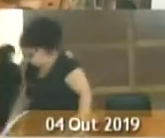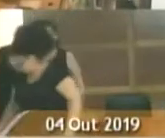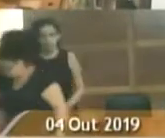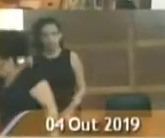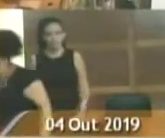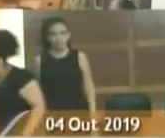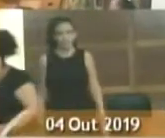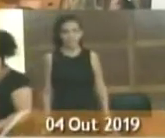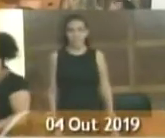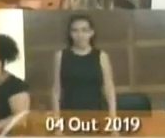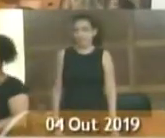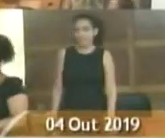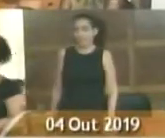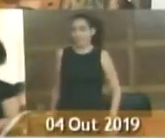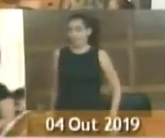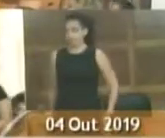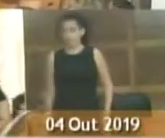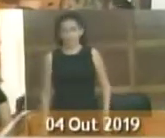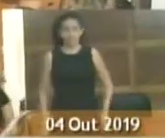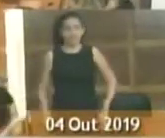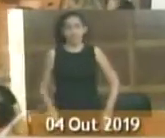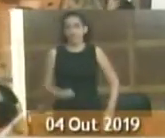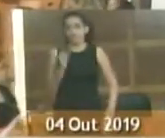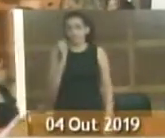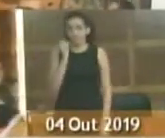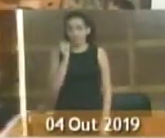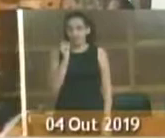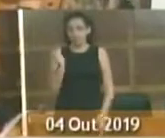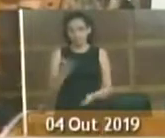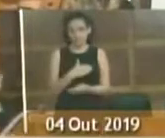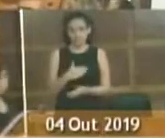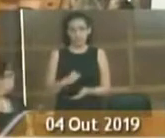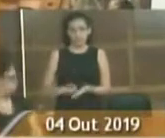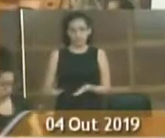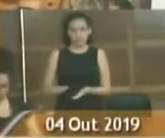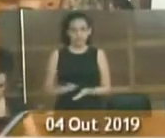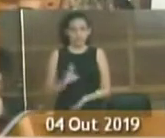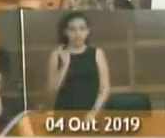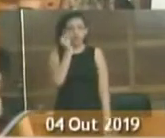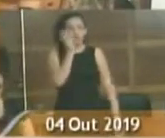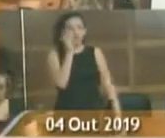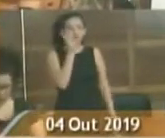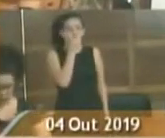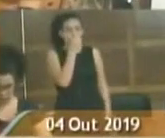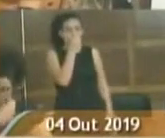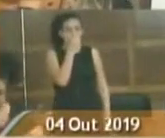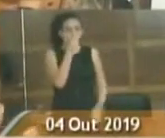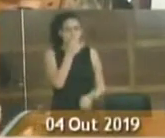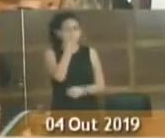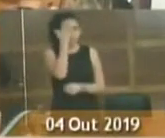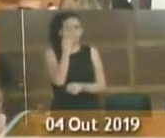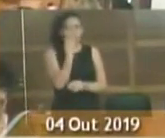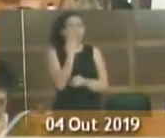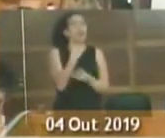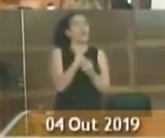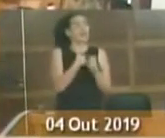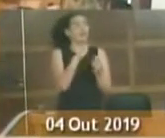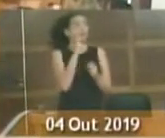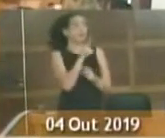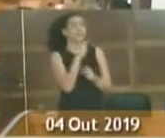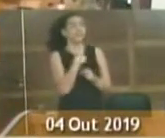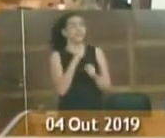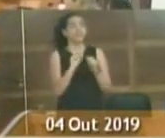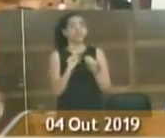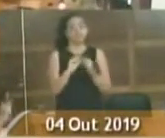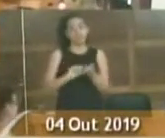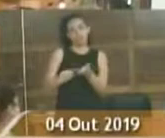profissional. A questão desse gatinho, Luana, muita gente na hora fala, deixa que eu vejo, que eu